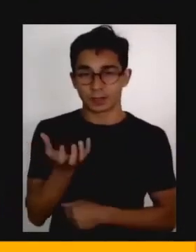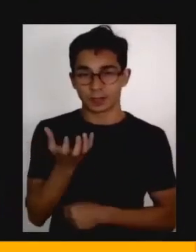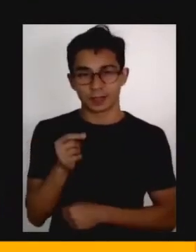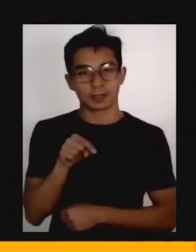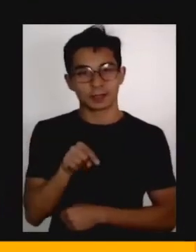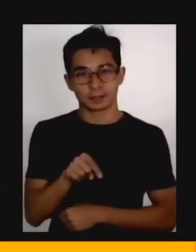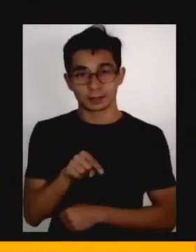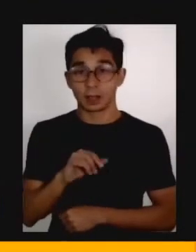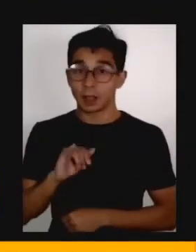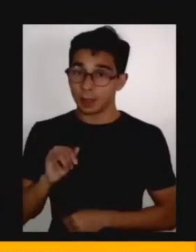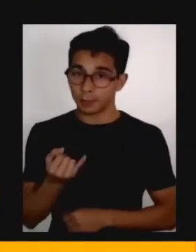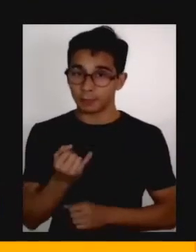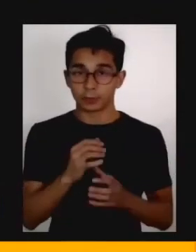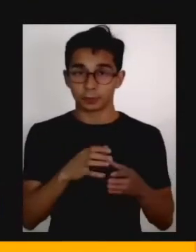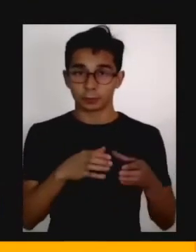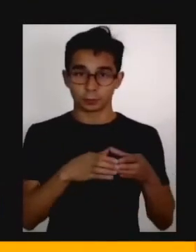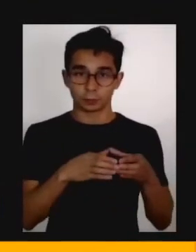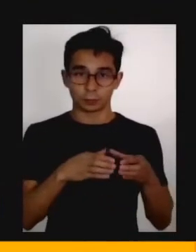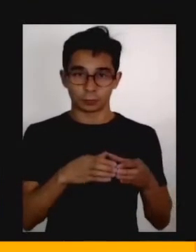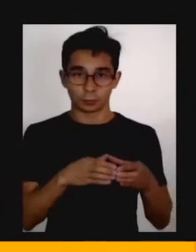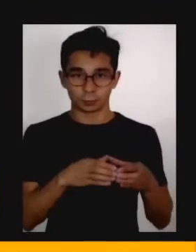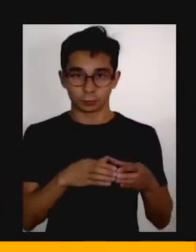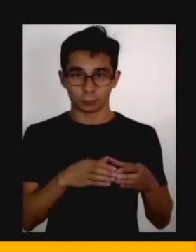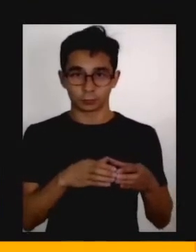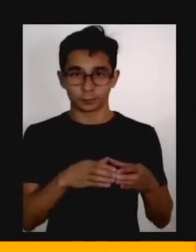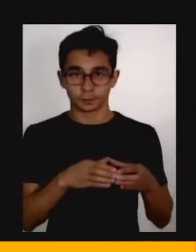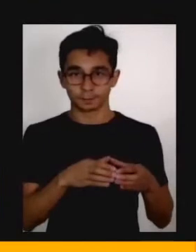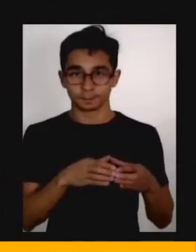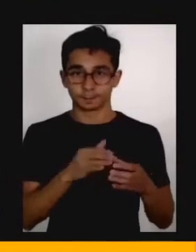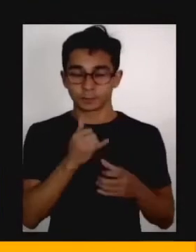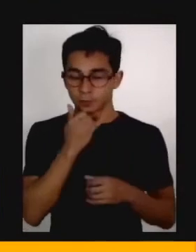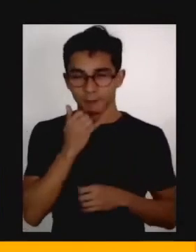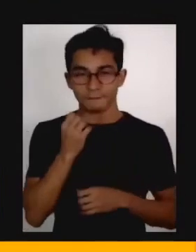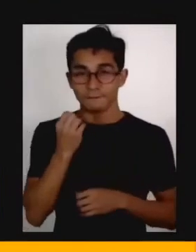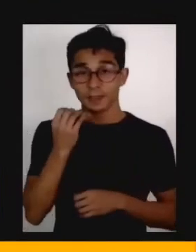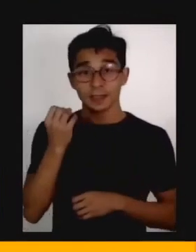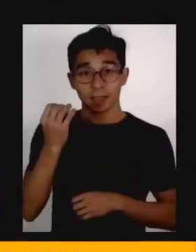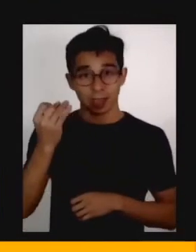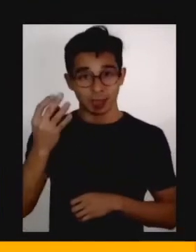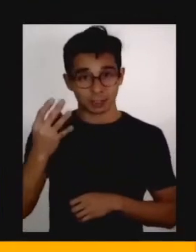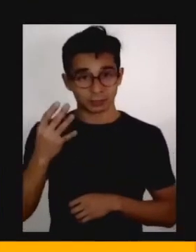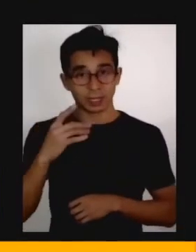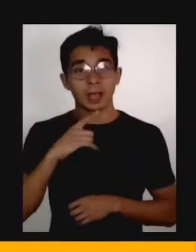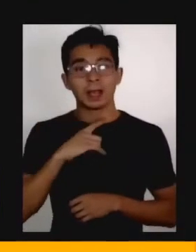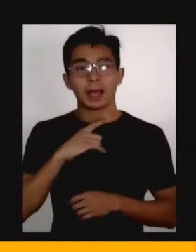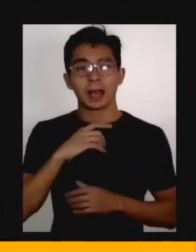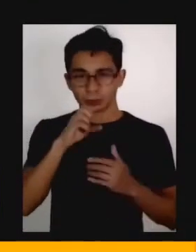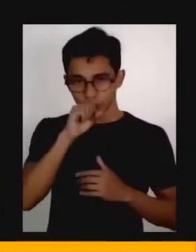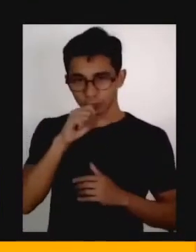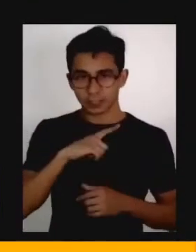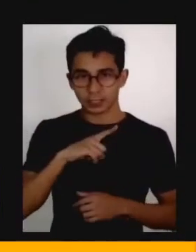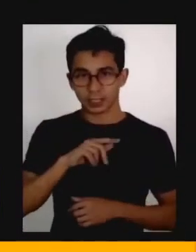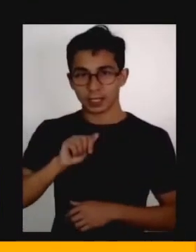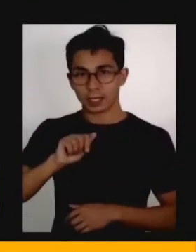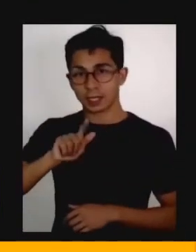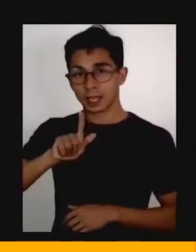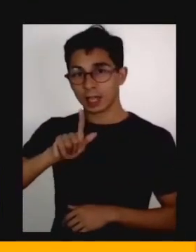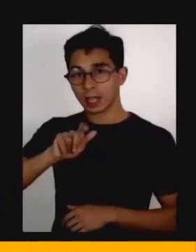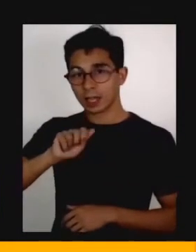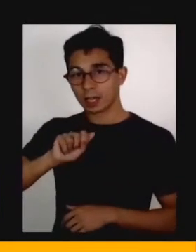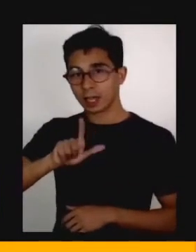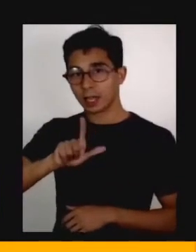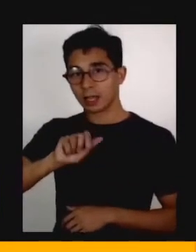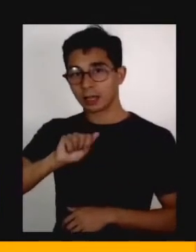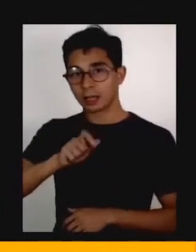grupo, uma viagem. A Samsung tem o Galaxy Unpacked, né, que é o lançamento dos celulares, dos